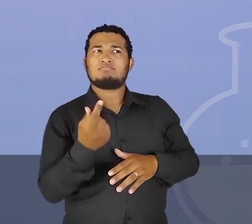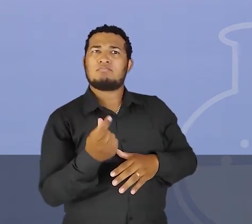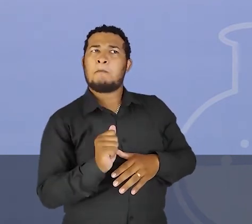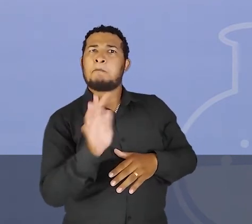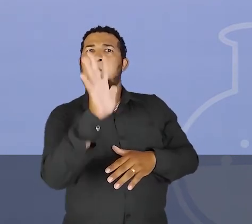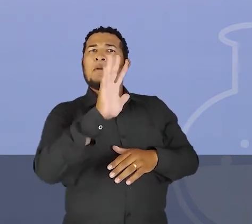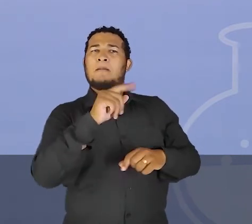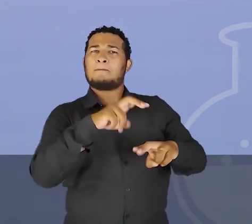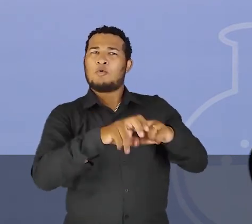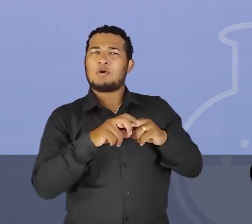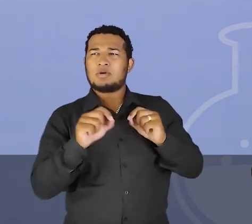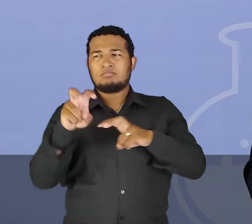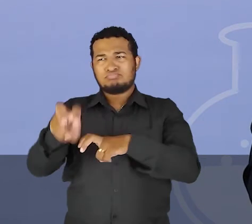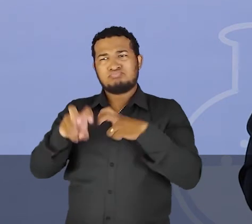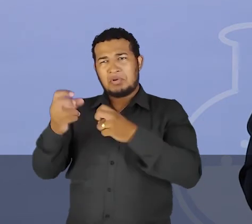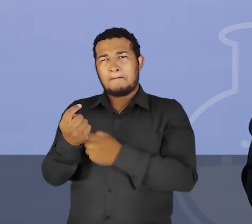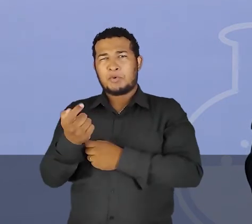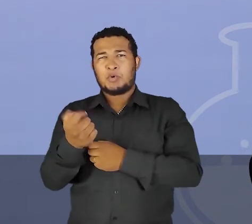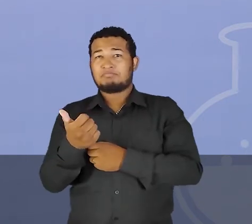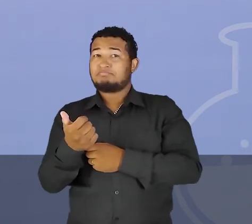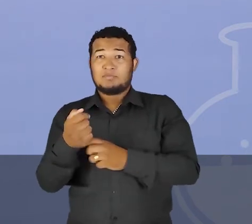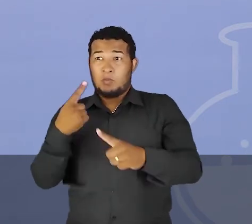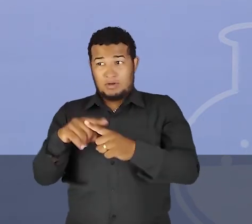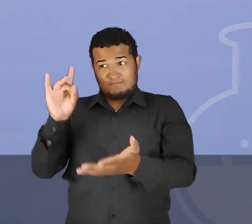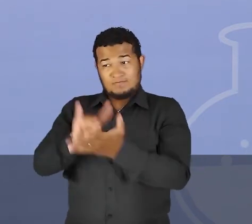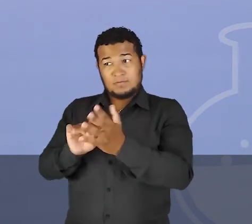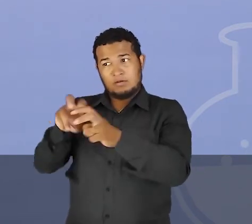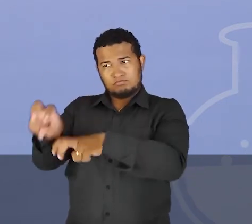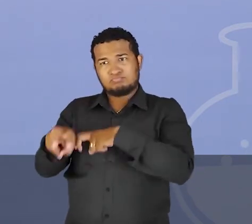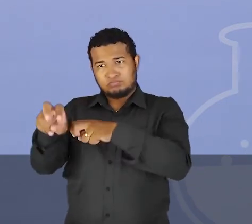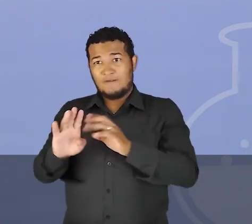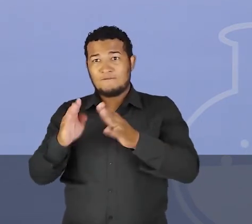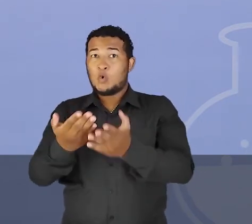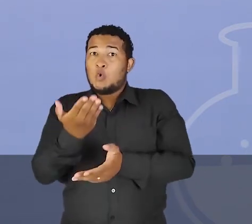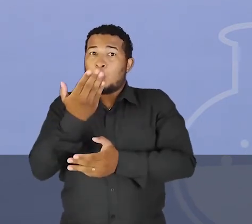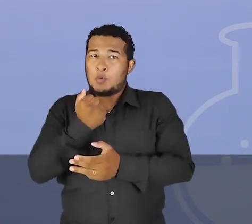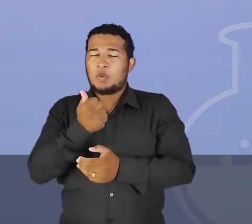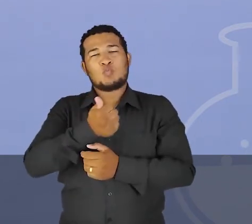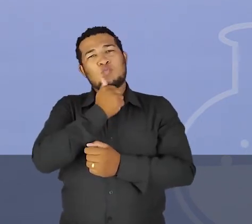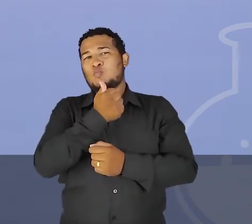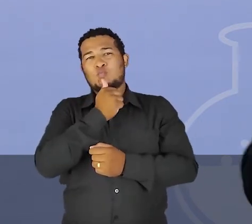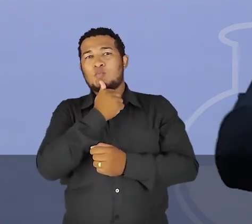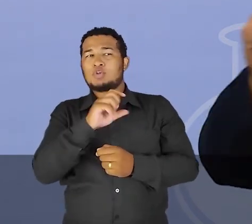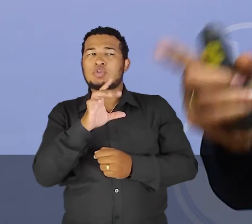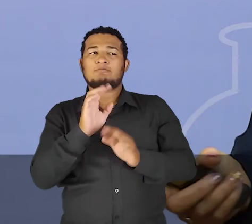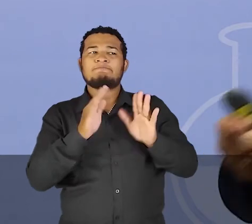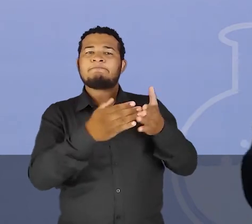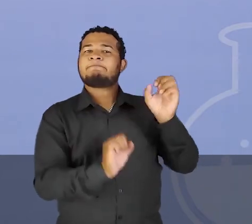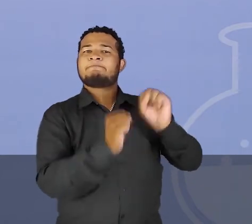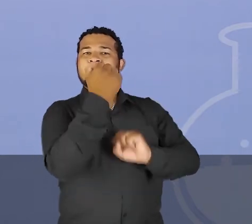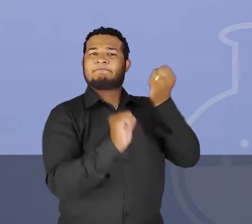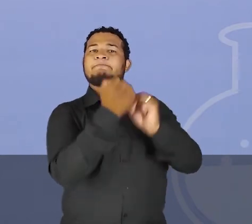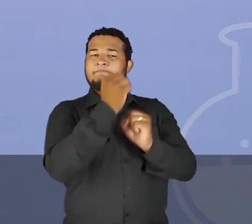não está porque o campo não está produzindo, mas porque o campo não produz o que é necessário para o alimento, mas está